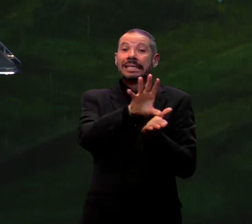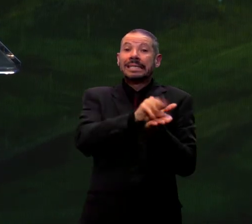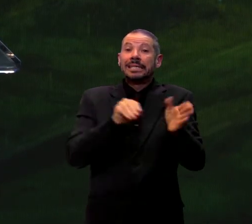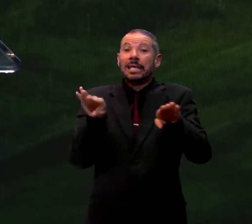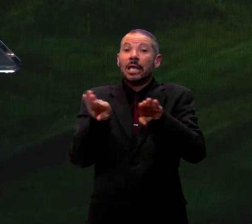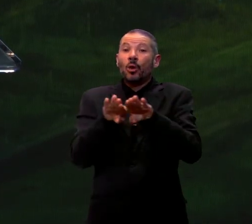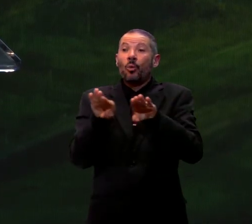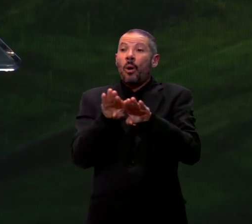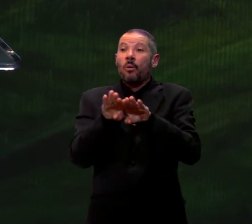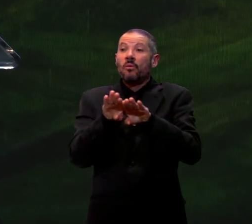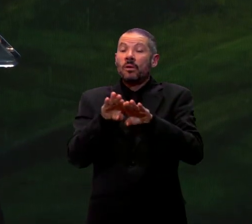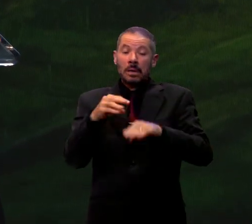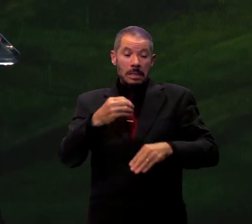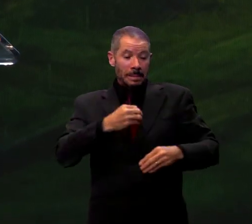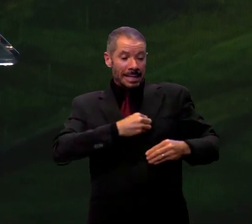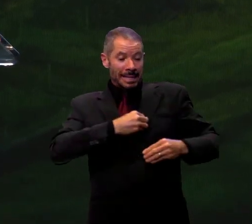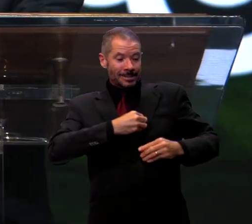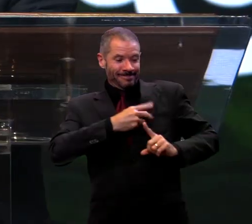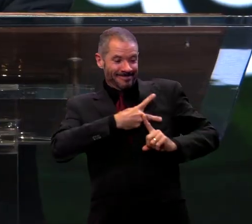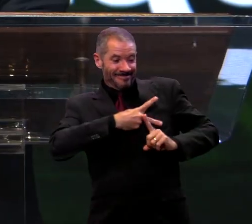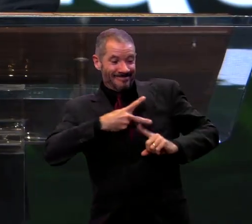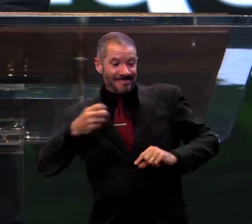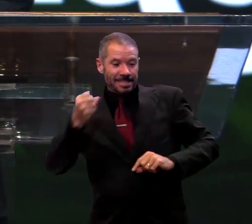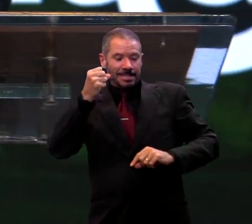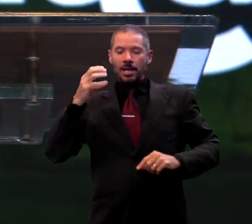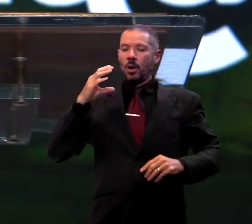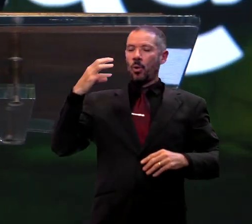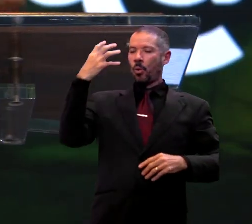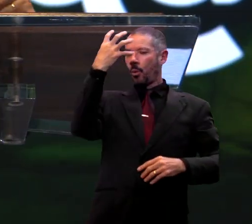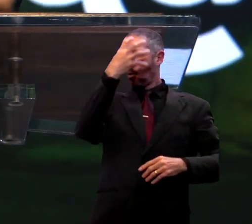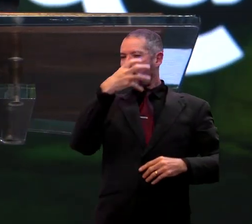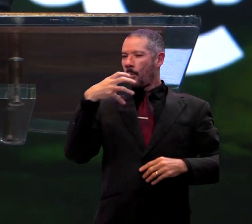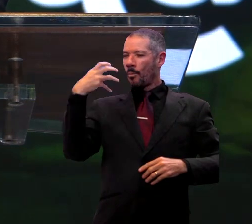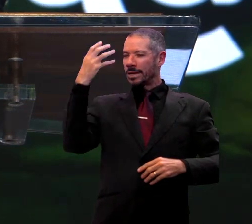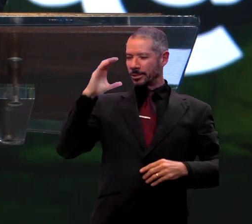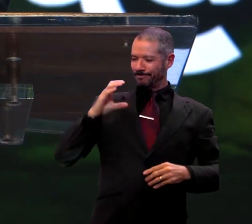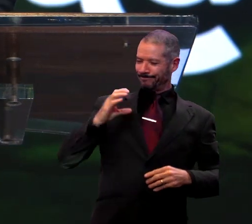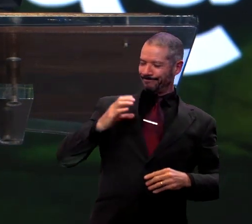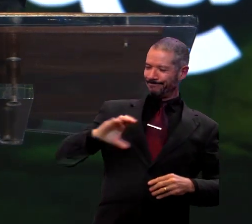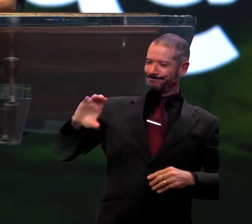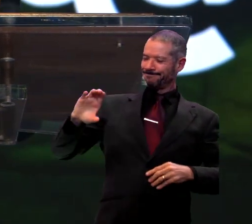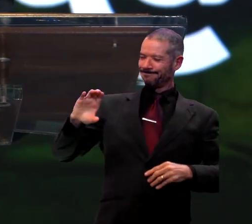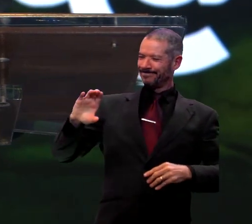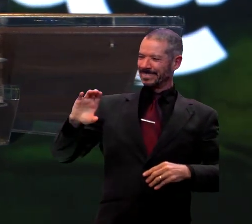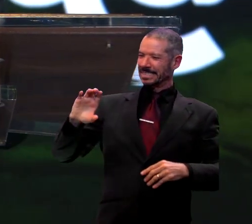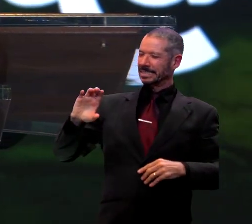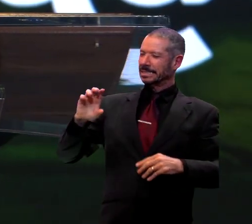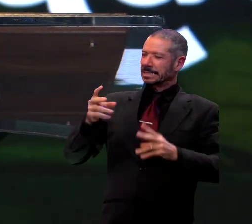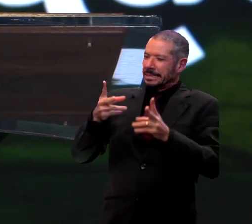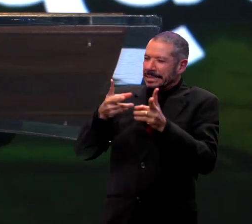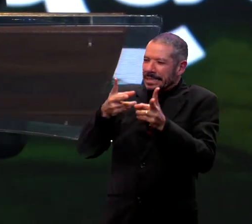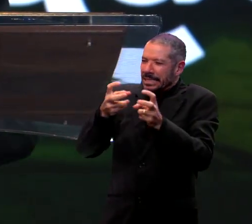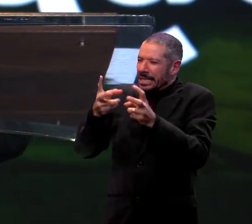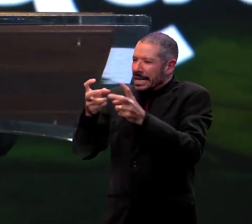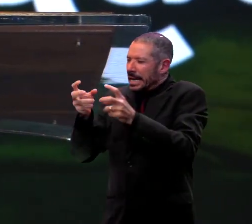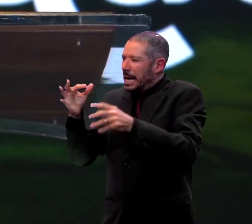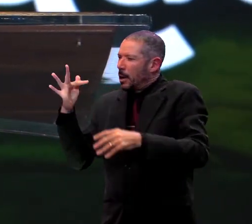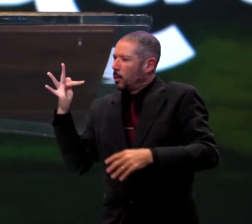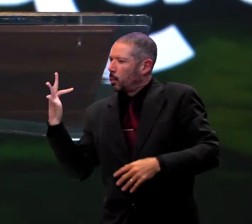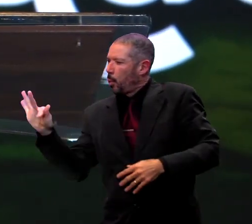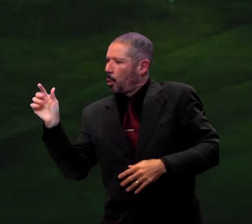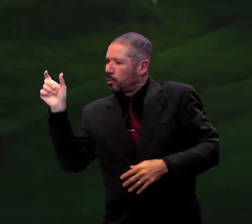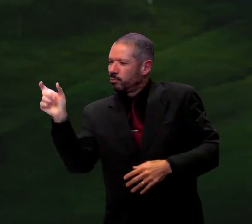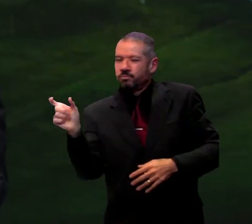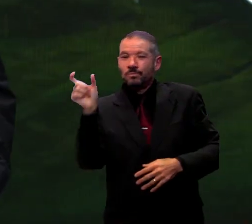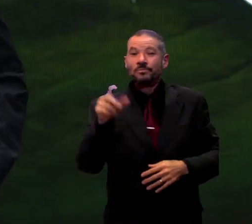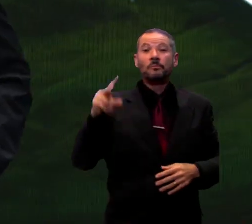significa compaixão, um amor que se coloca no lugar, que é capaz de enxergar a dor. Aliás, eu